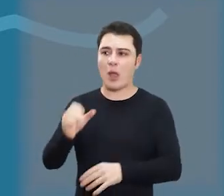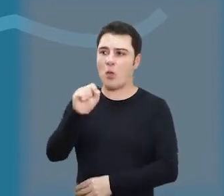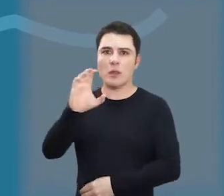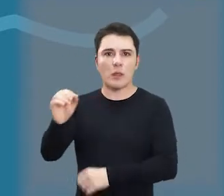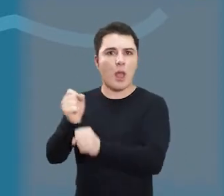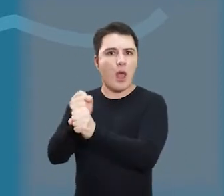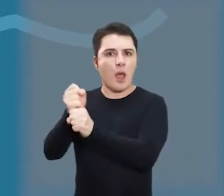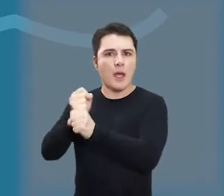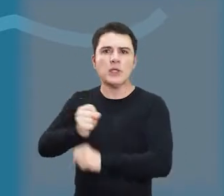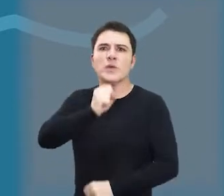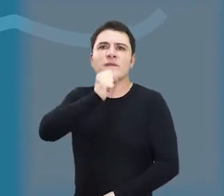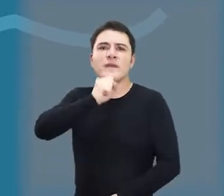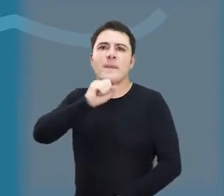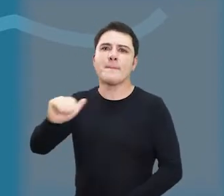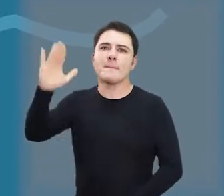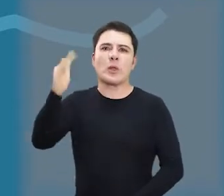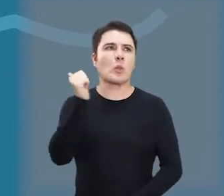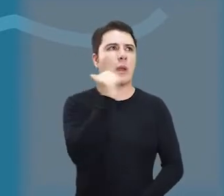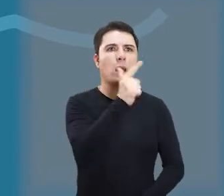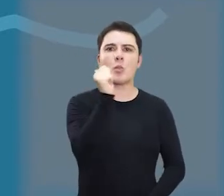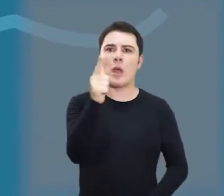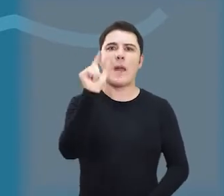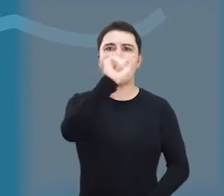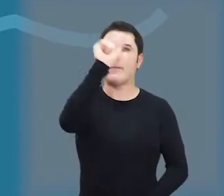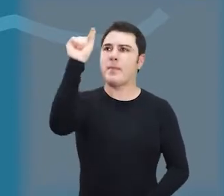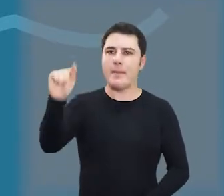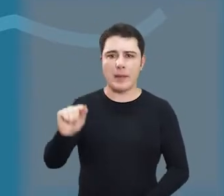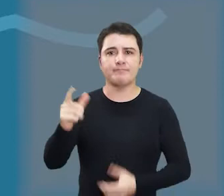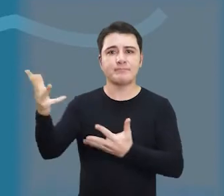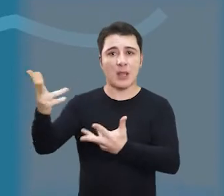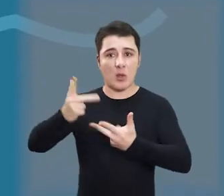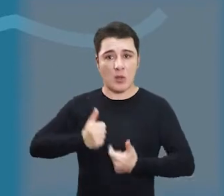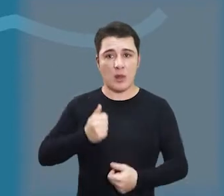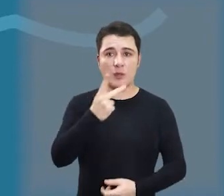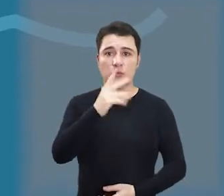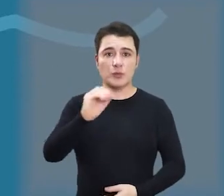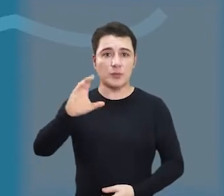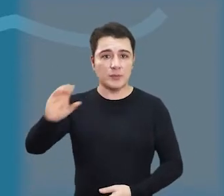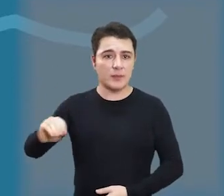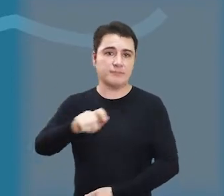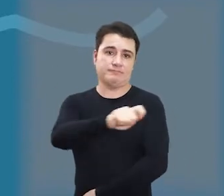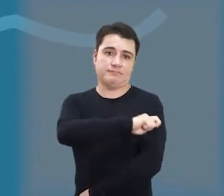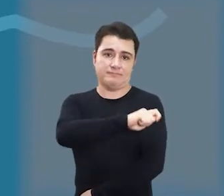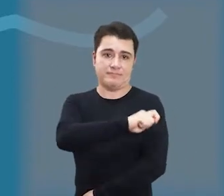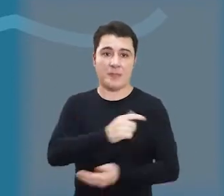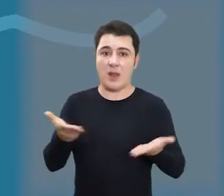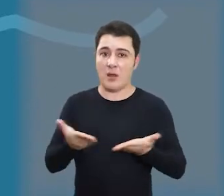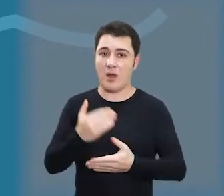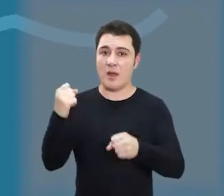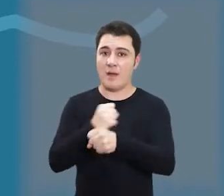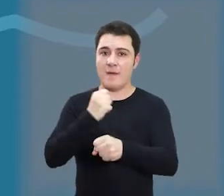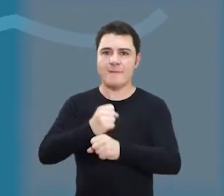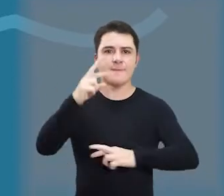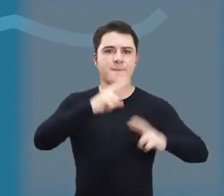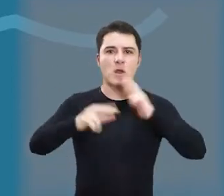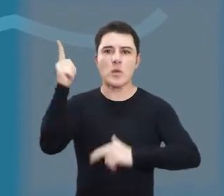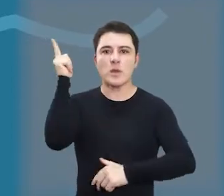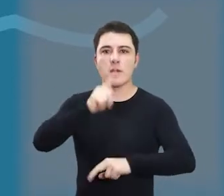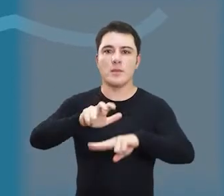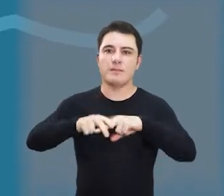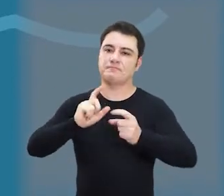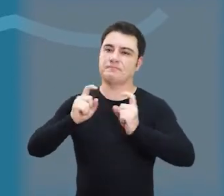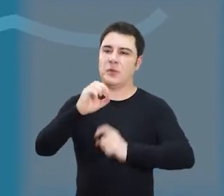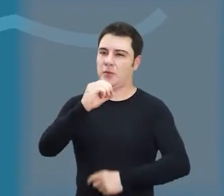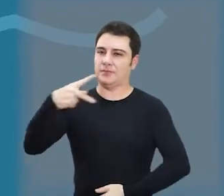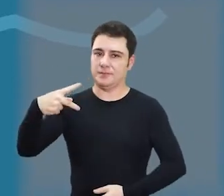Leonor Mendes de Barros localizado no parque infantil no centro de Araraquara ganhou uma reforma estrutural concebido pelo